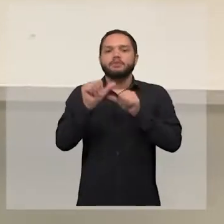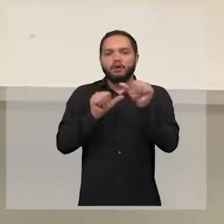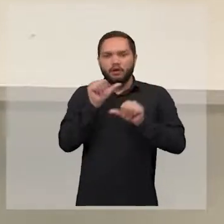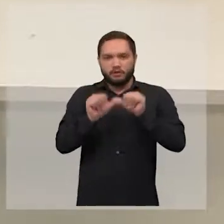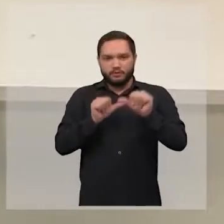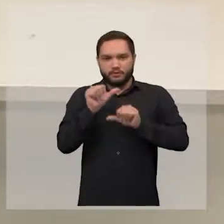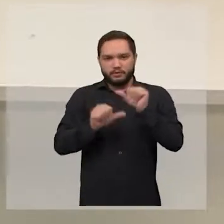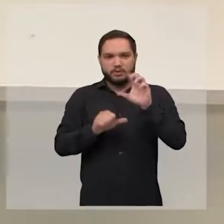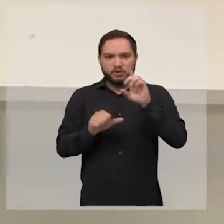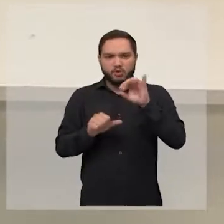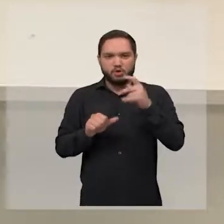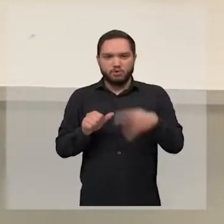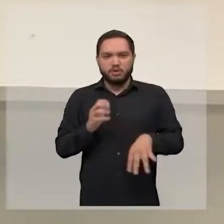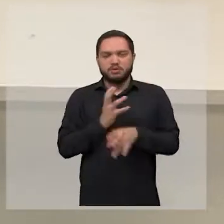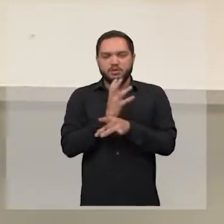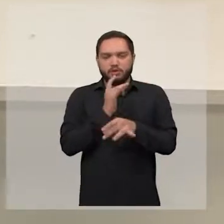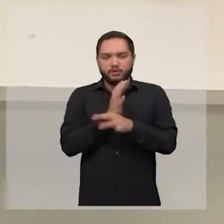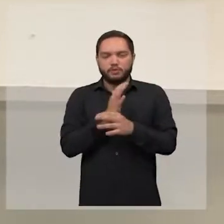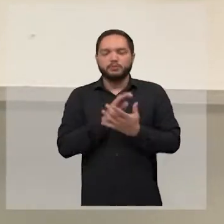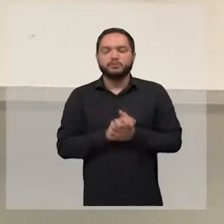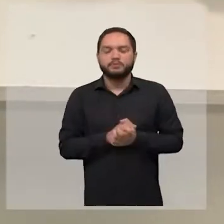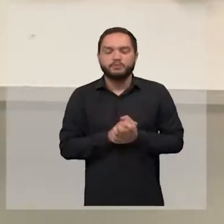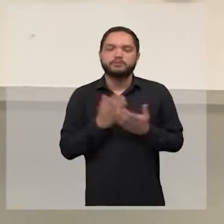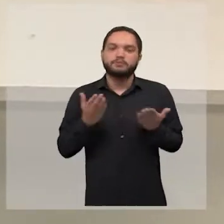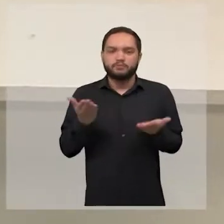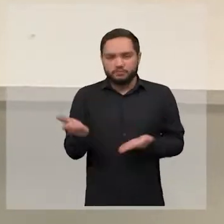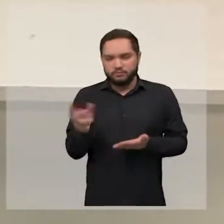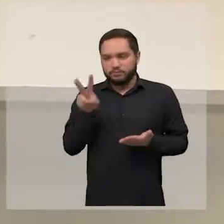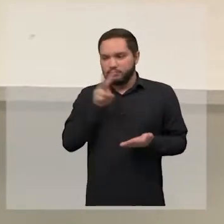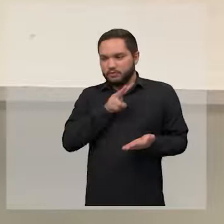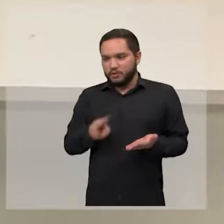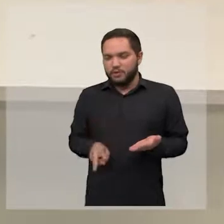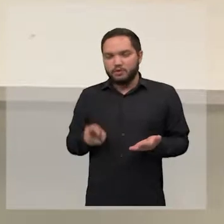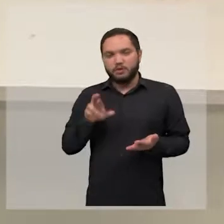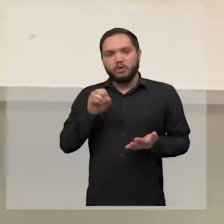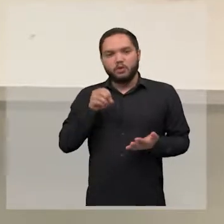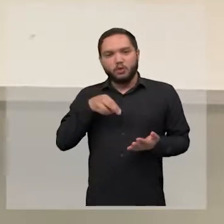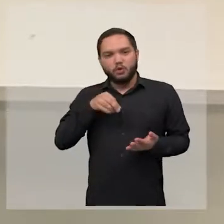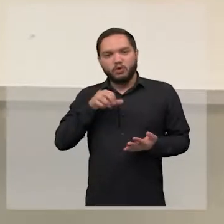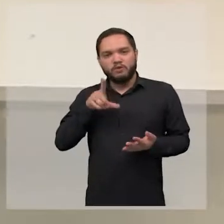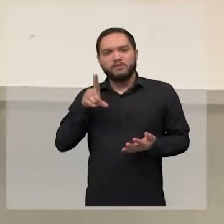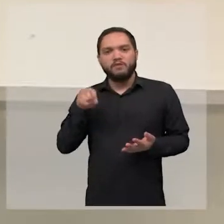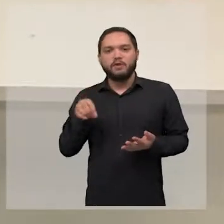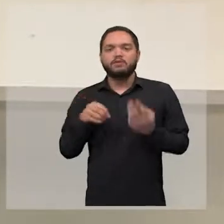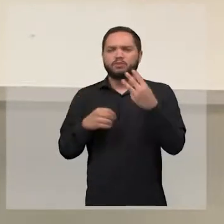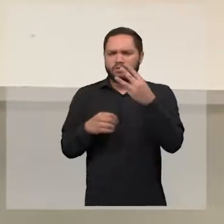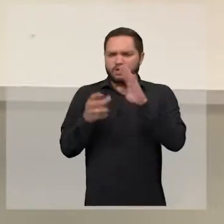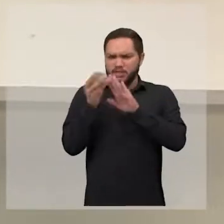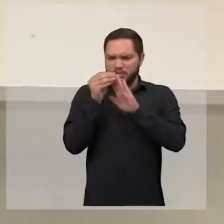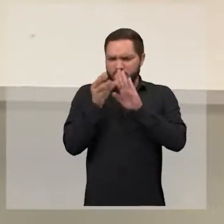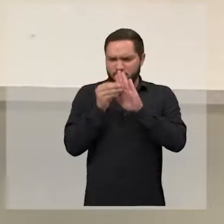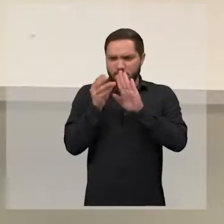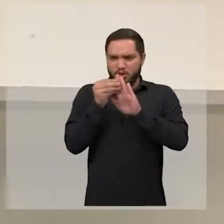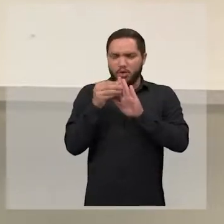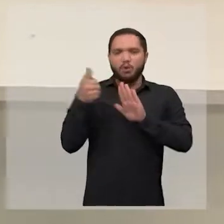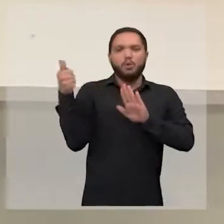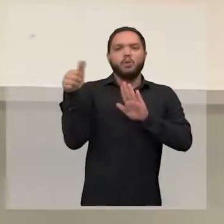né? Vereador Ronivaldo Maia, o senhor tem, inclusive, 3 emendas. Uma sobre o ambiente natural, por